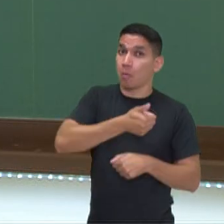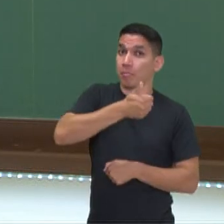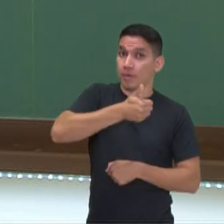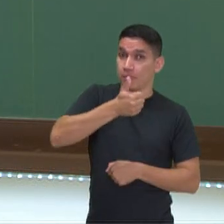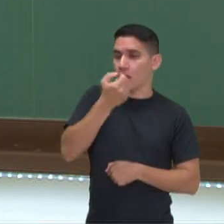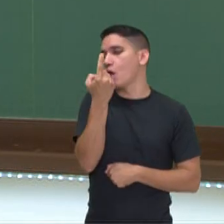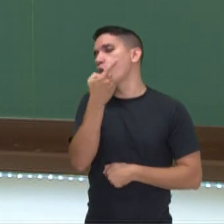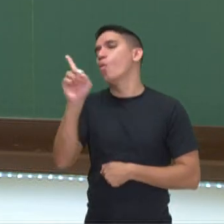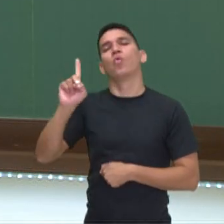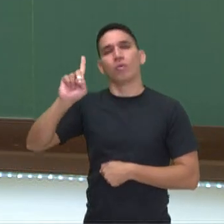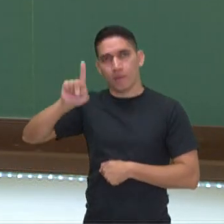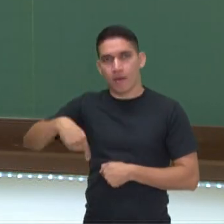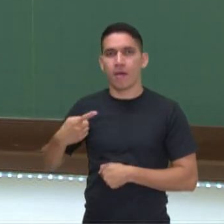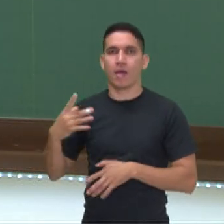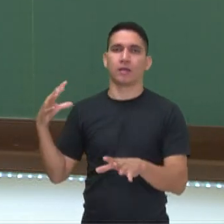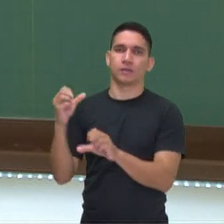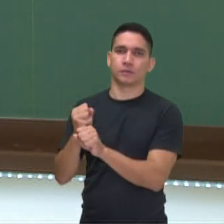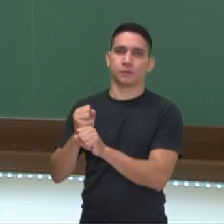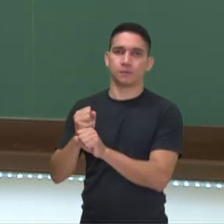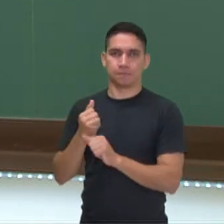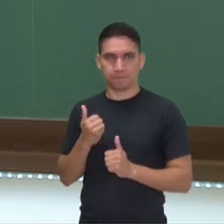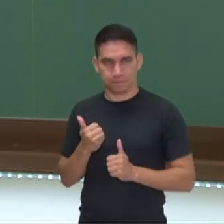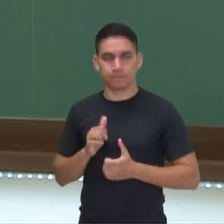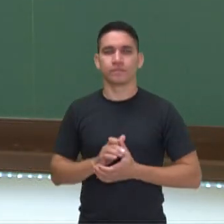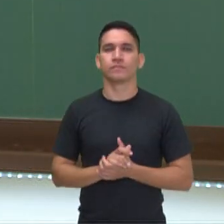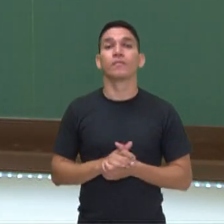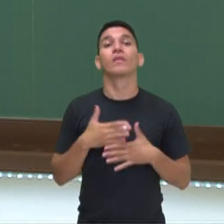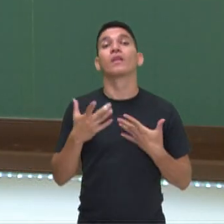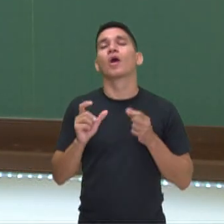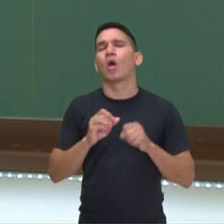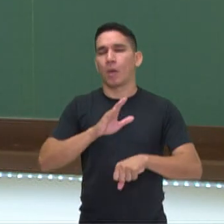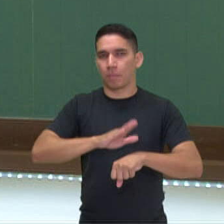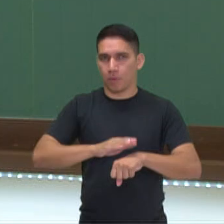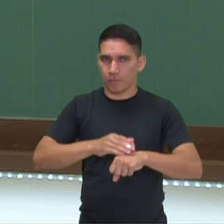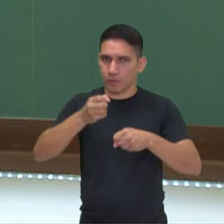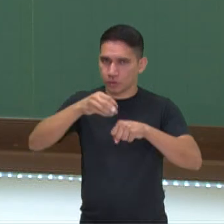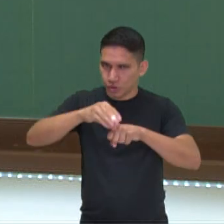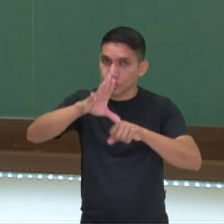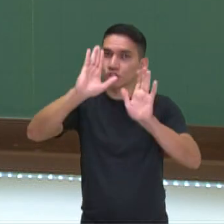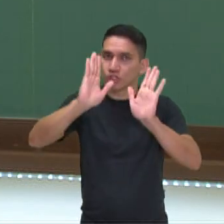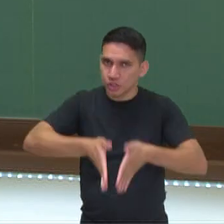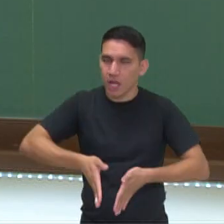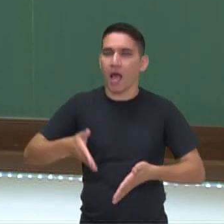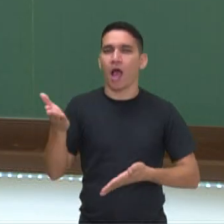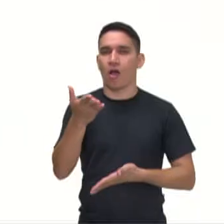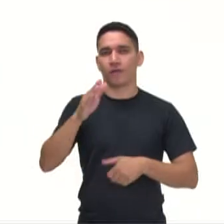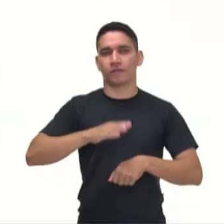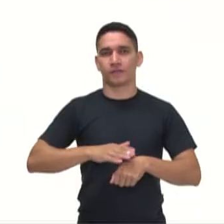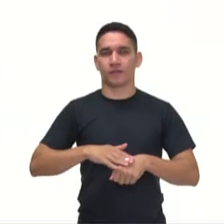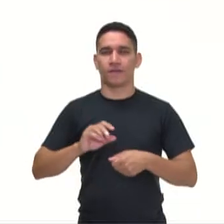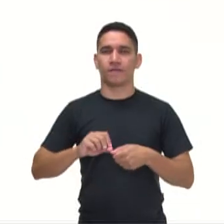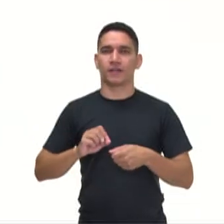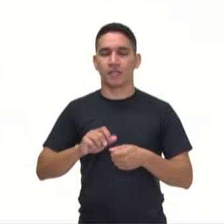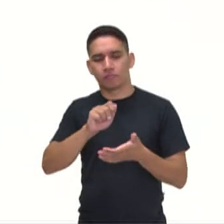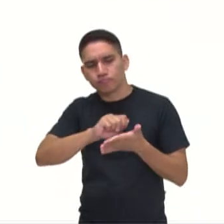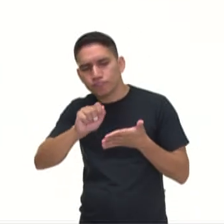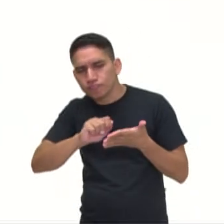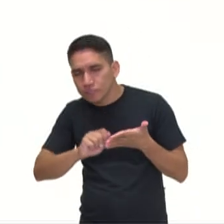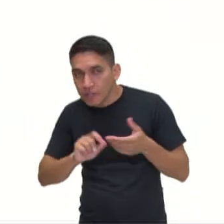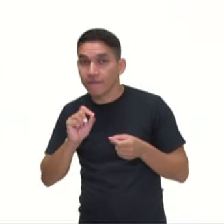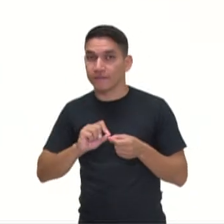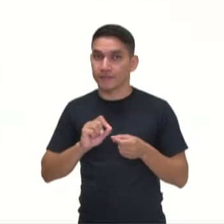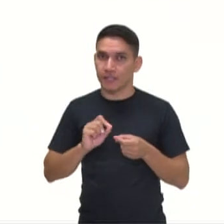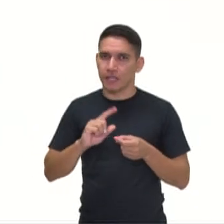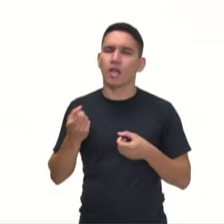último, nós vamos resolver a soma, ok? Então, a professora já deu a dica, agora é com vocês. Resolvam o